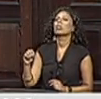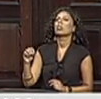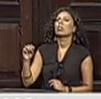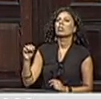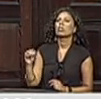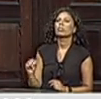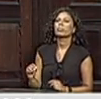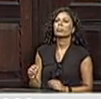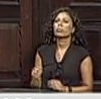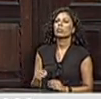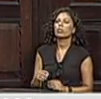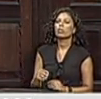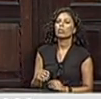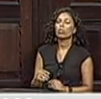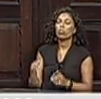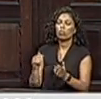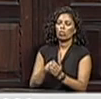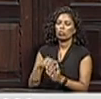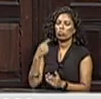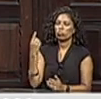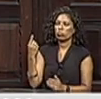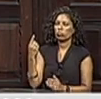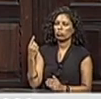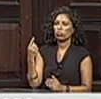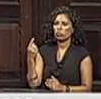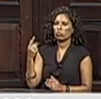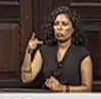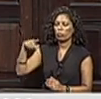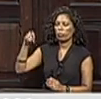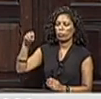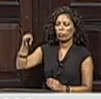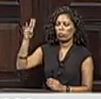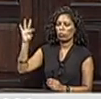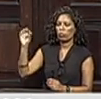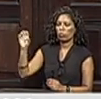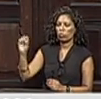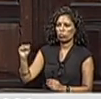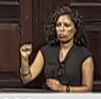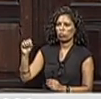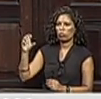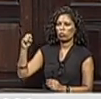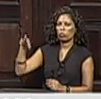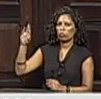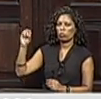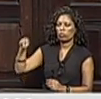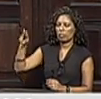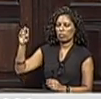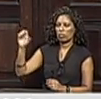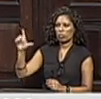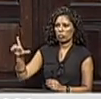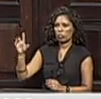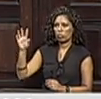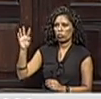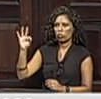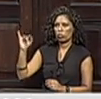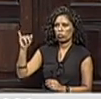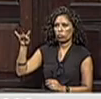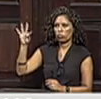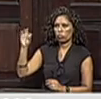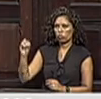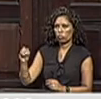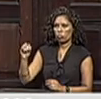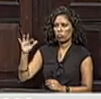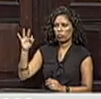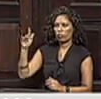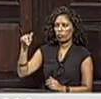Presente está votando. Conte Bittencourt, Coronel Jairo, Dica, Dionísio Lins,